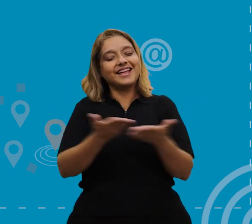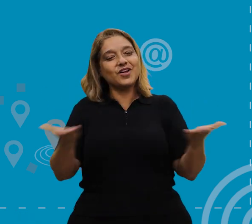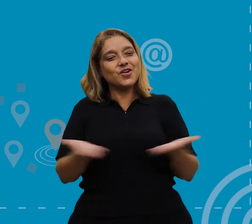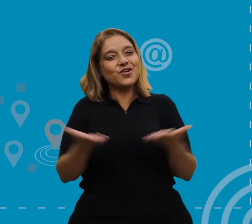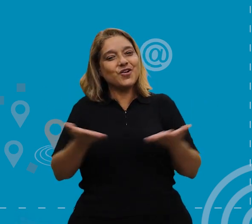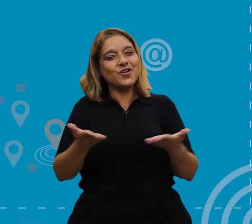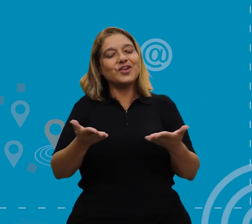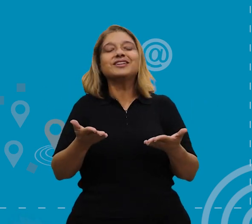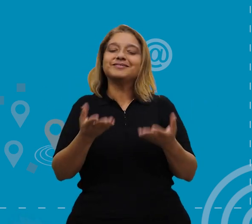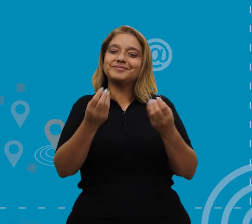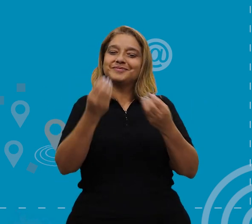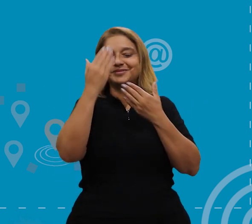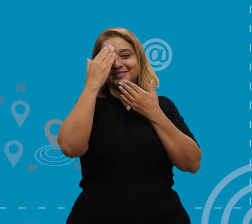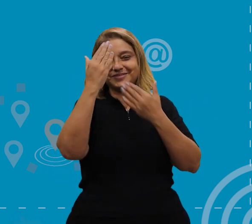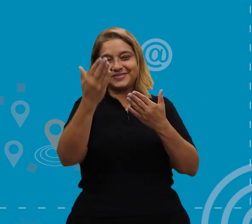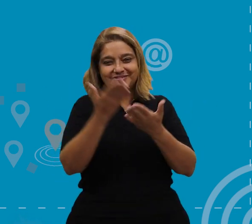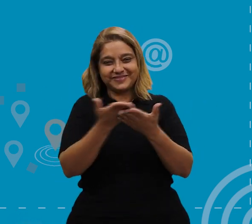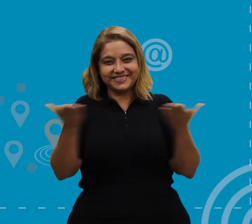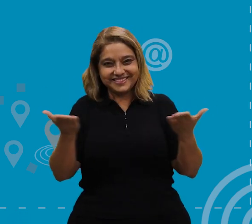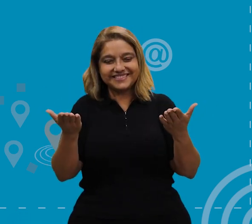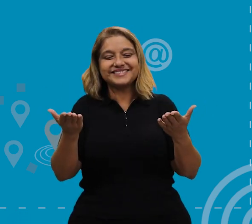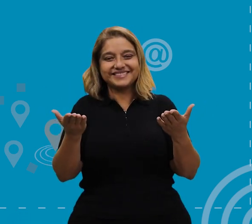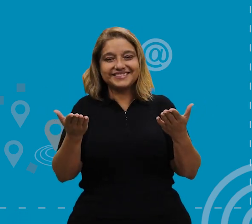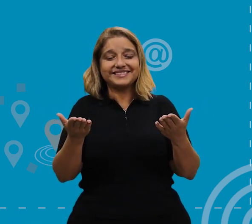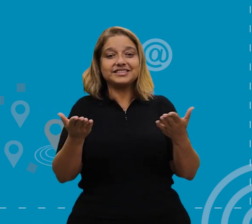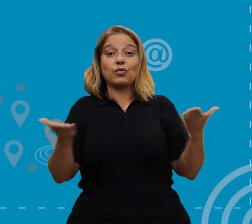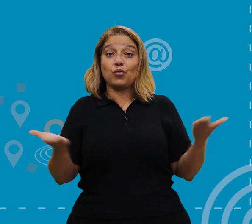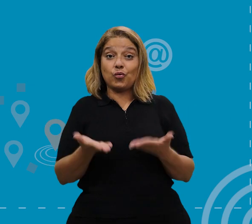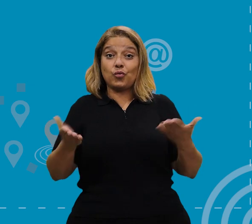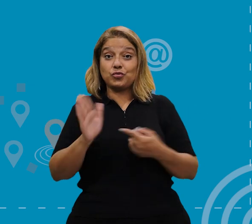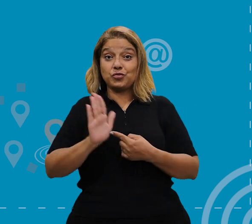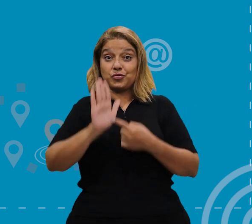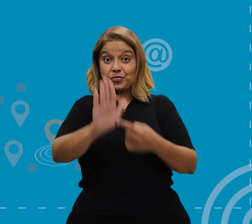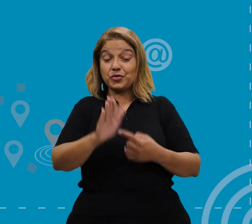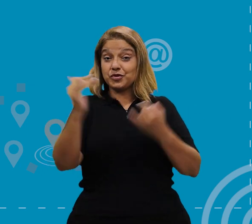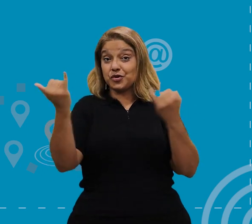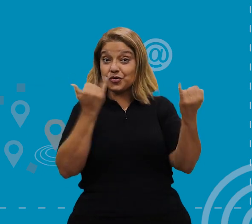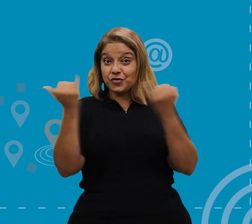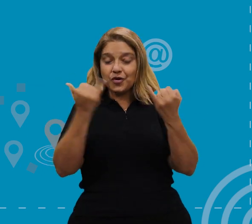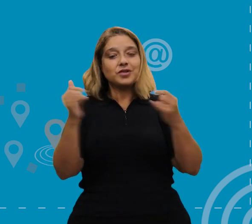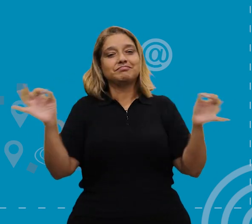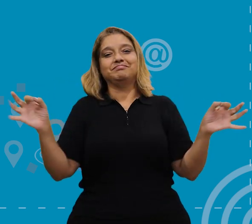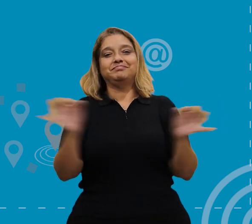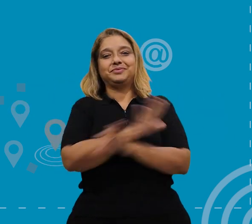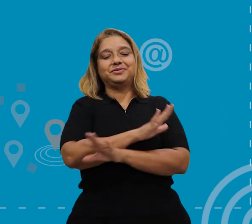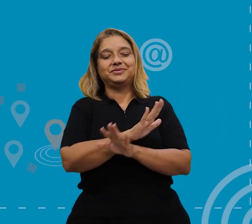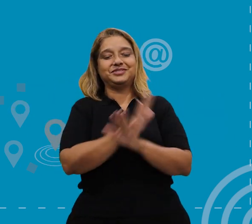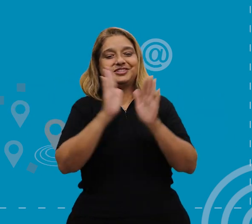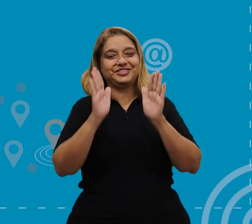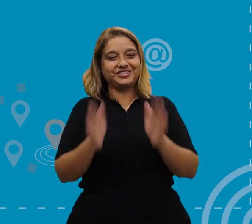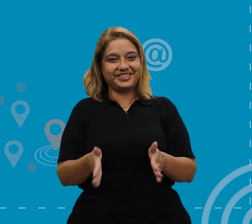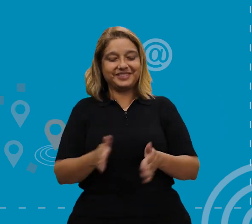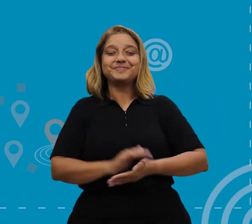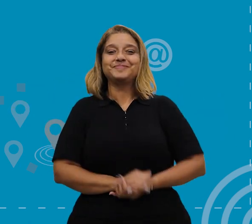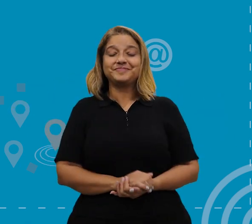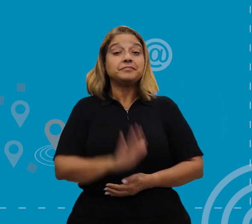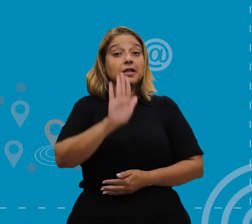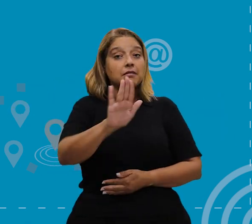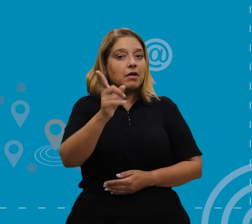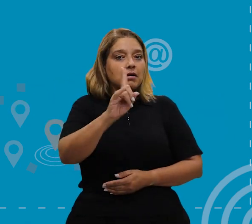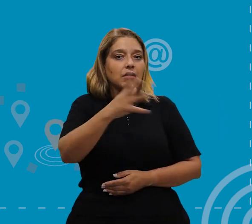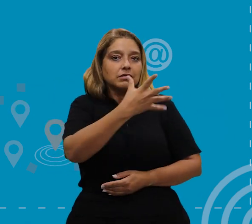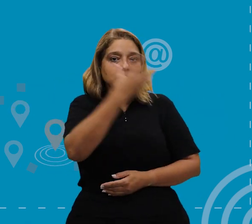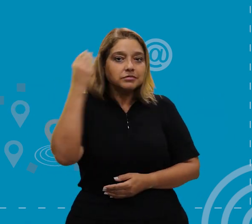aqui, muito obrigada. E o nosso quadro Informando de hoje se encerra aqui. Mas